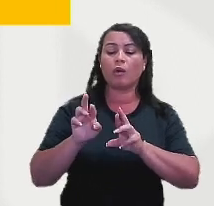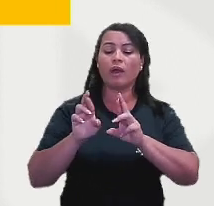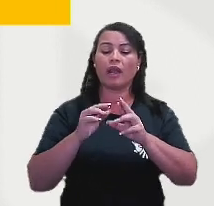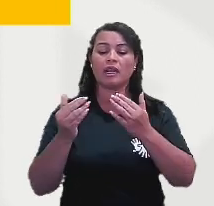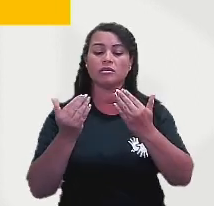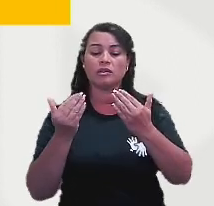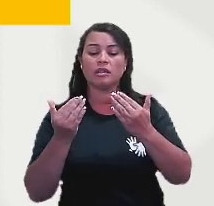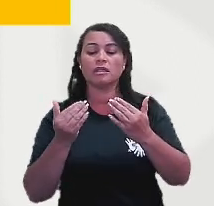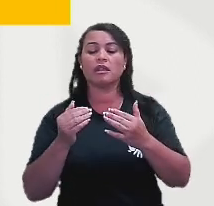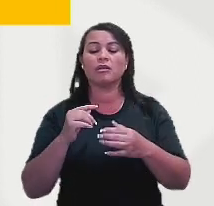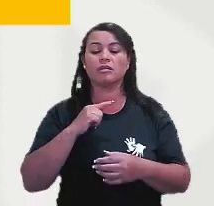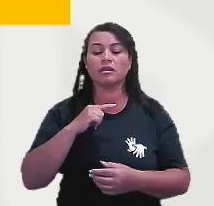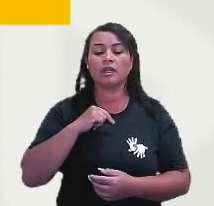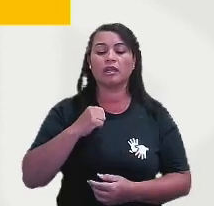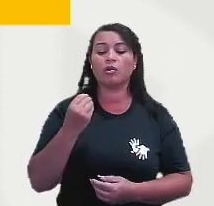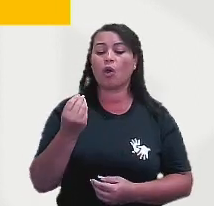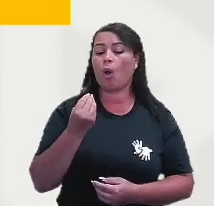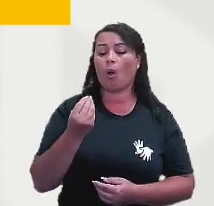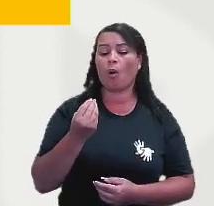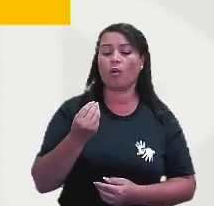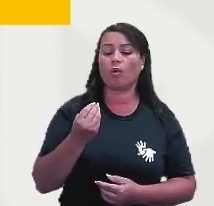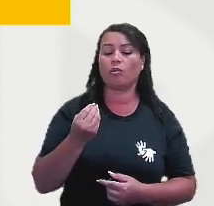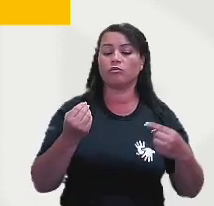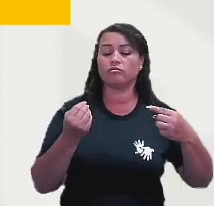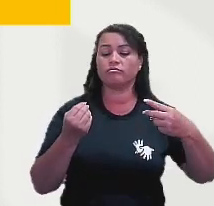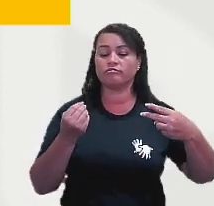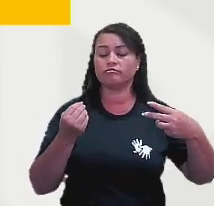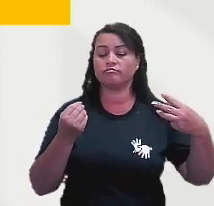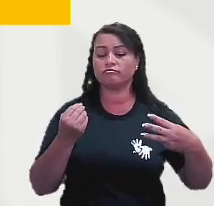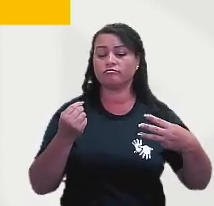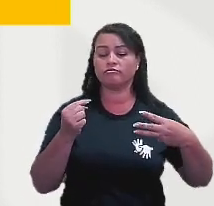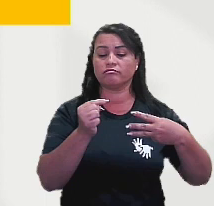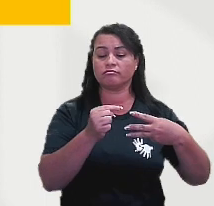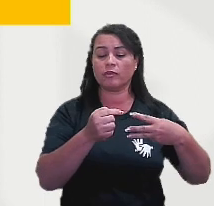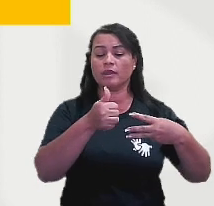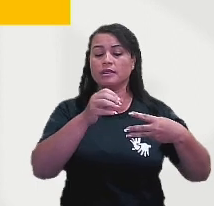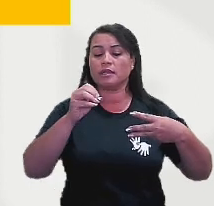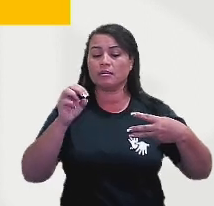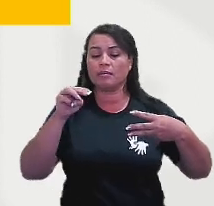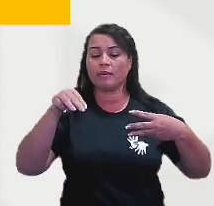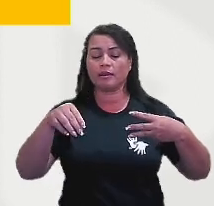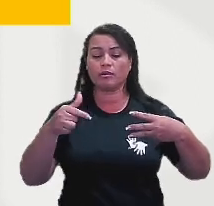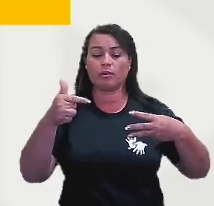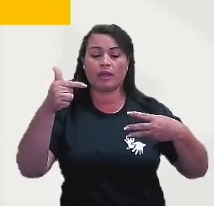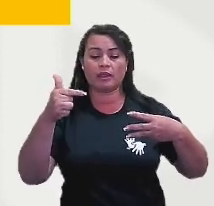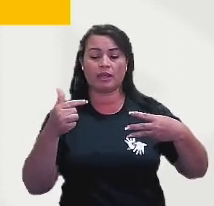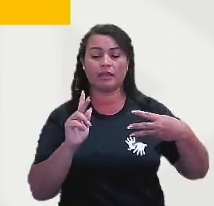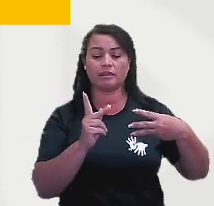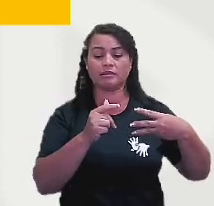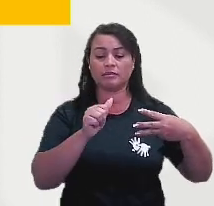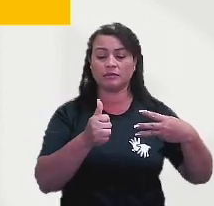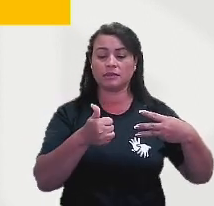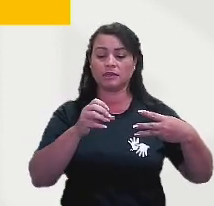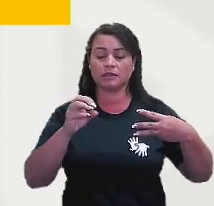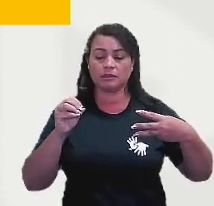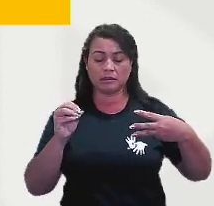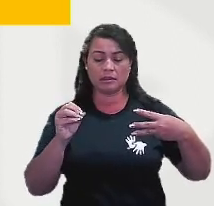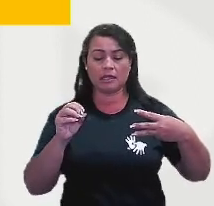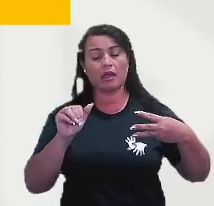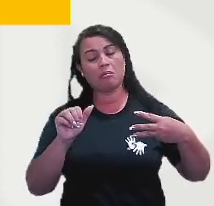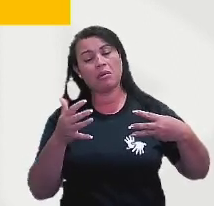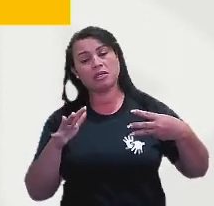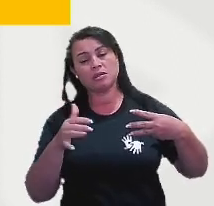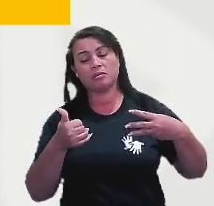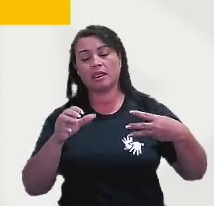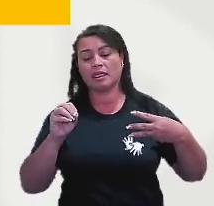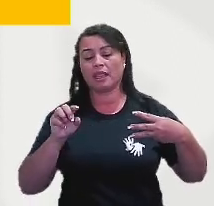de superfície da seguinte forma: um are, 100 metros quadrados, um hectare, 100